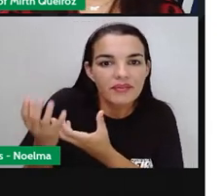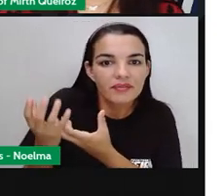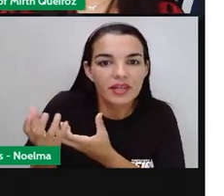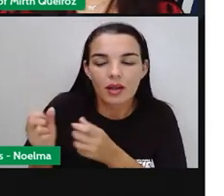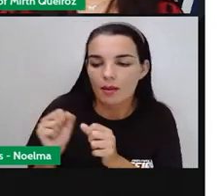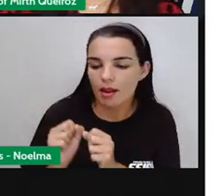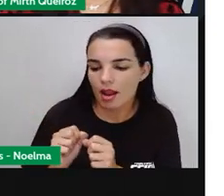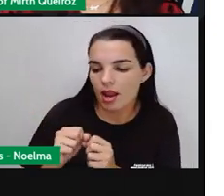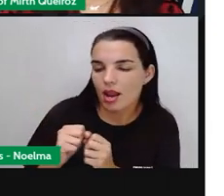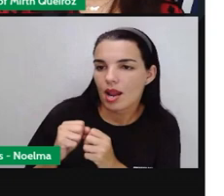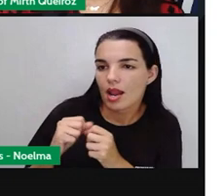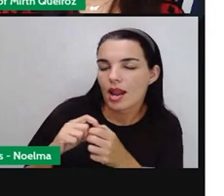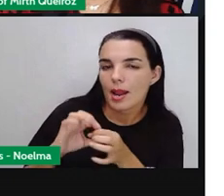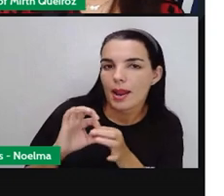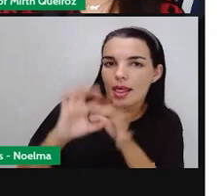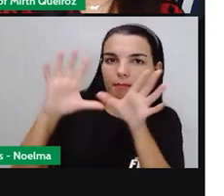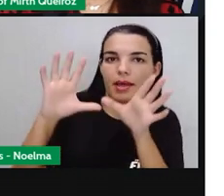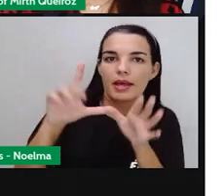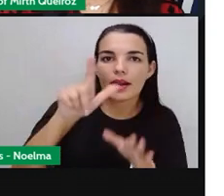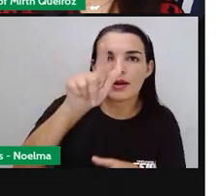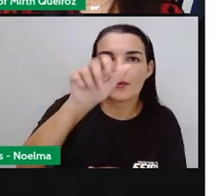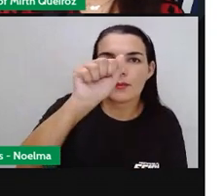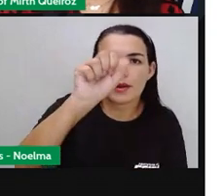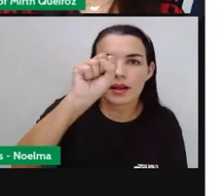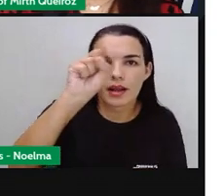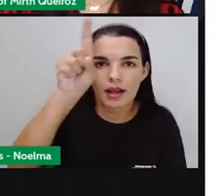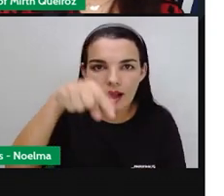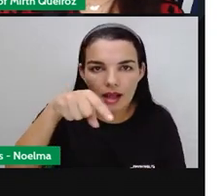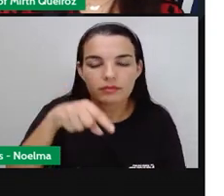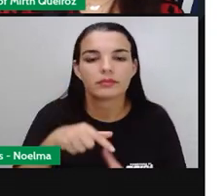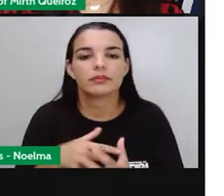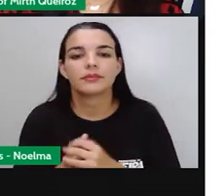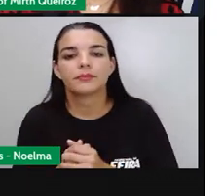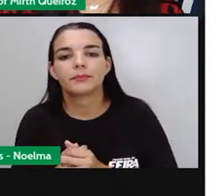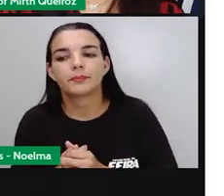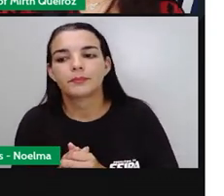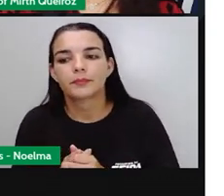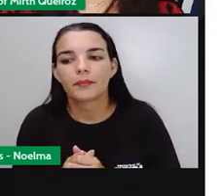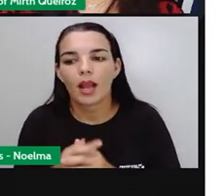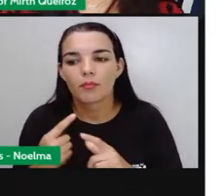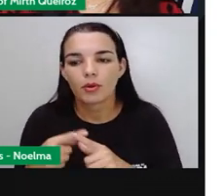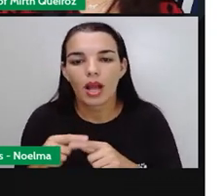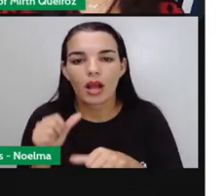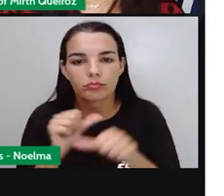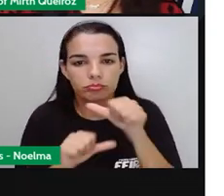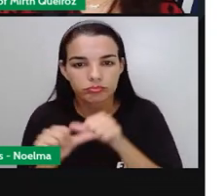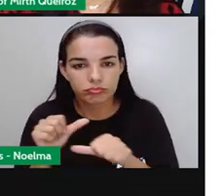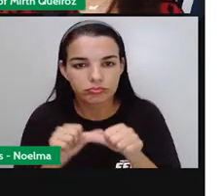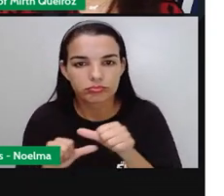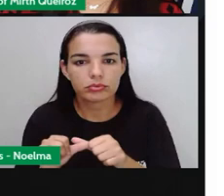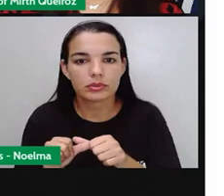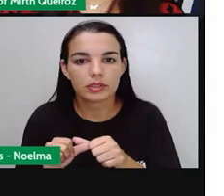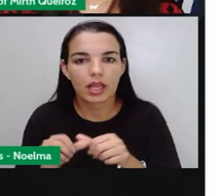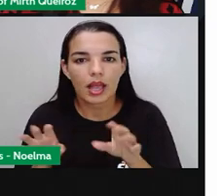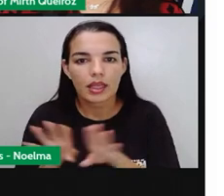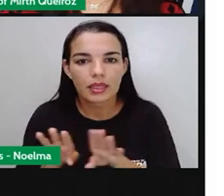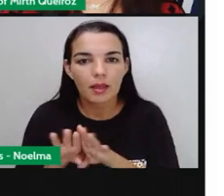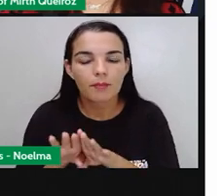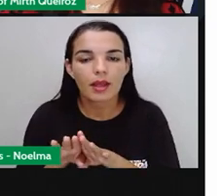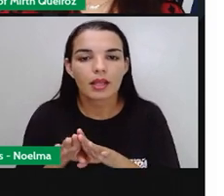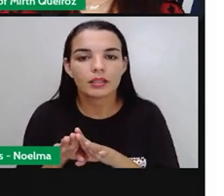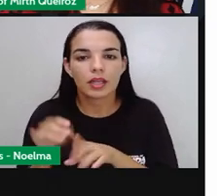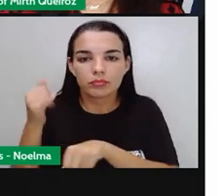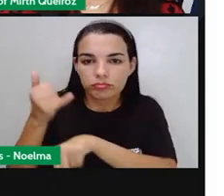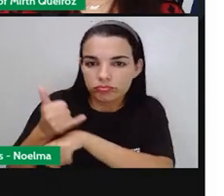também de dica, né? Para que a gente saiba que ocorreu uma transformação. E a formação de um sólido aí.